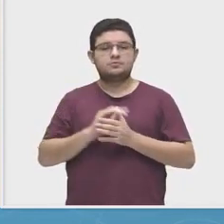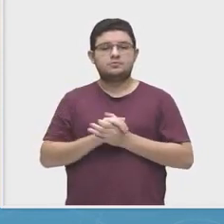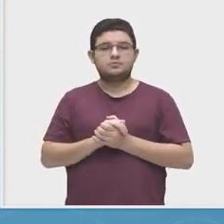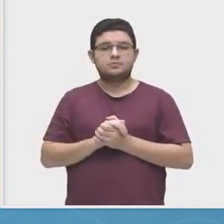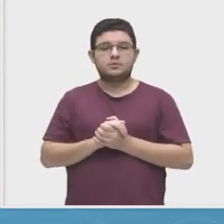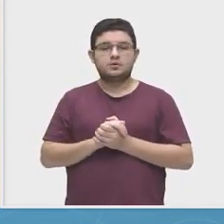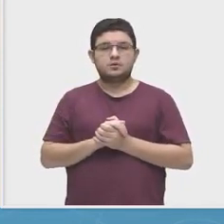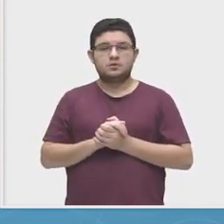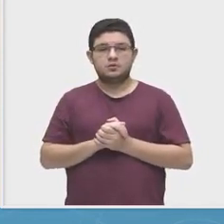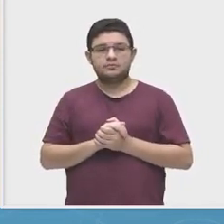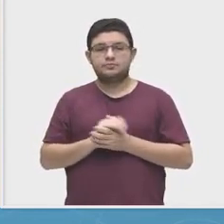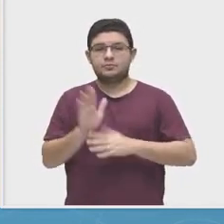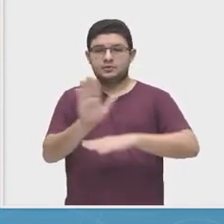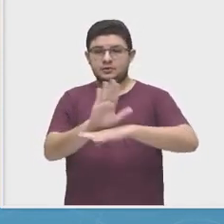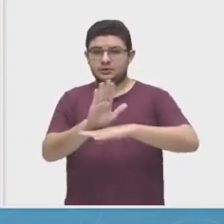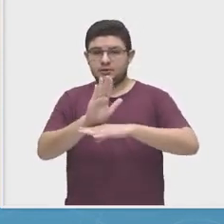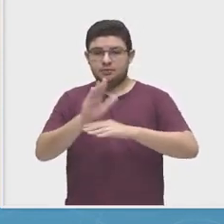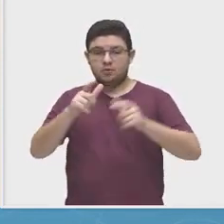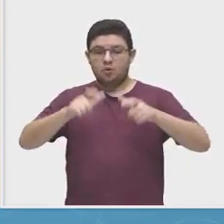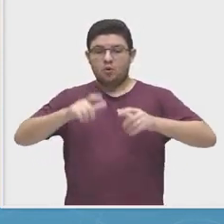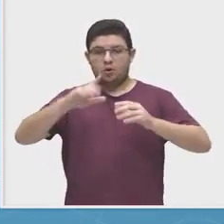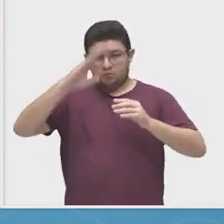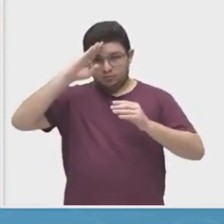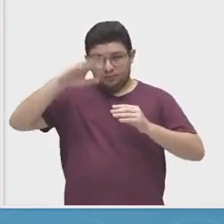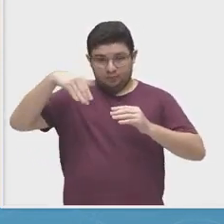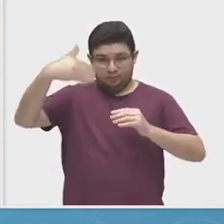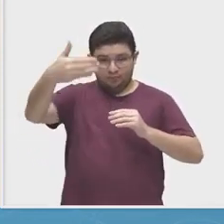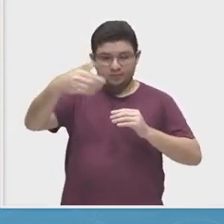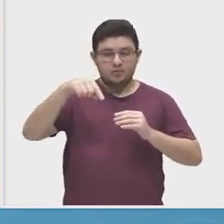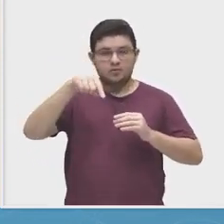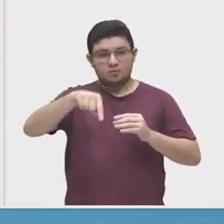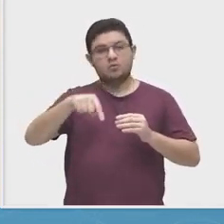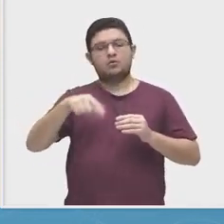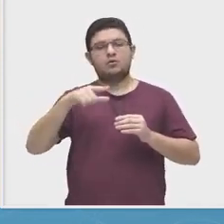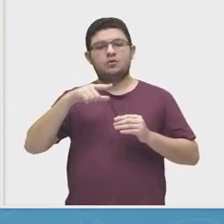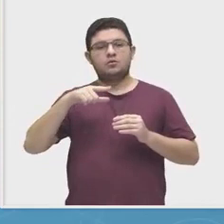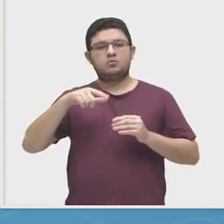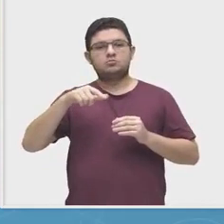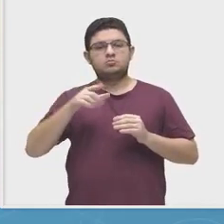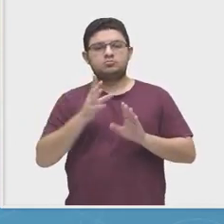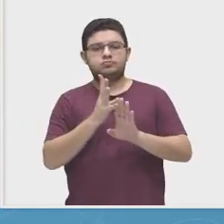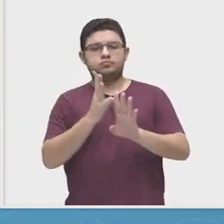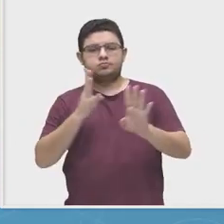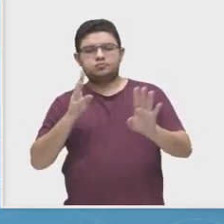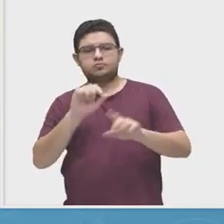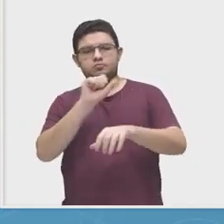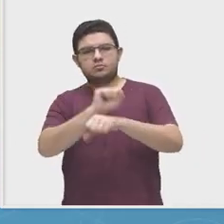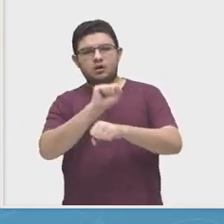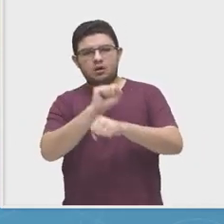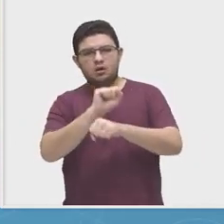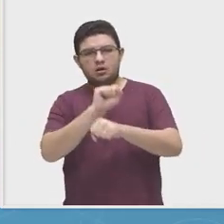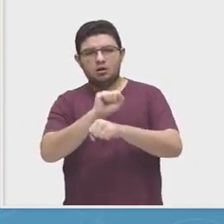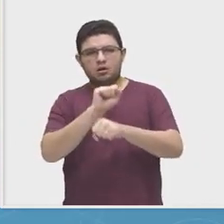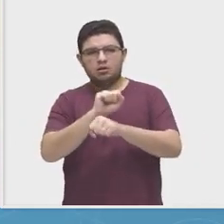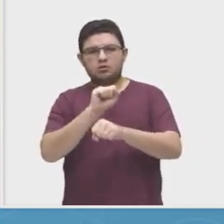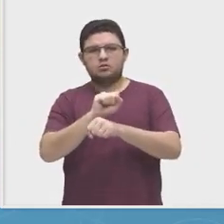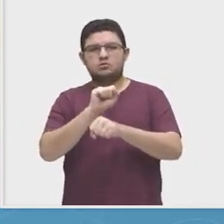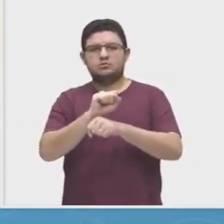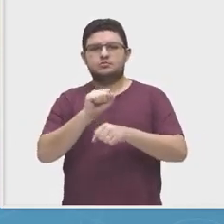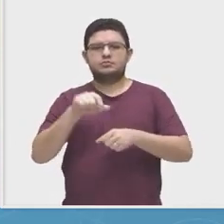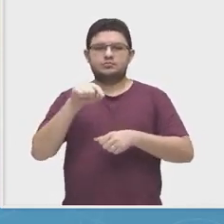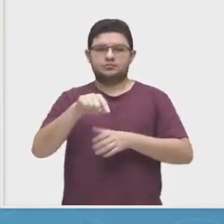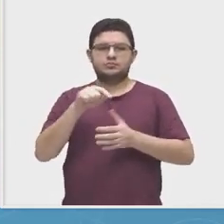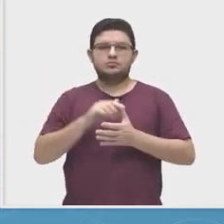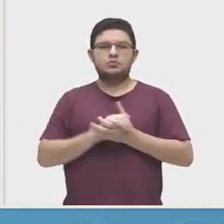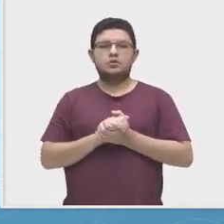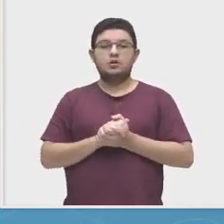entrada do cinema. Repare que é um local bem exato e por isso eu utilizo a preposição at. My parents are at